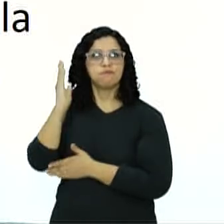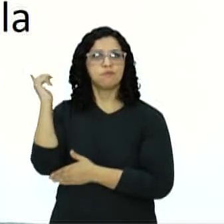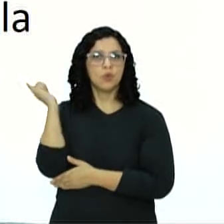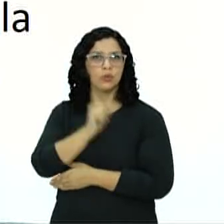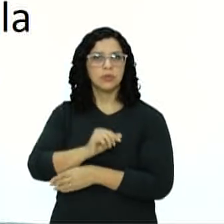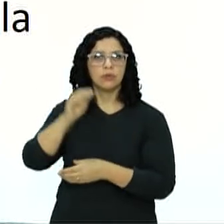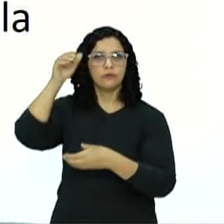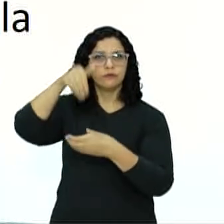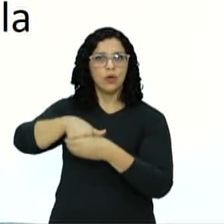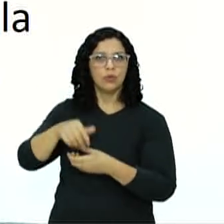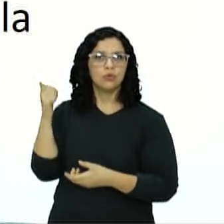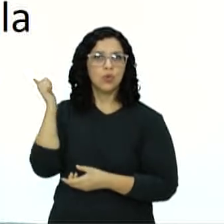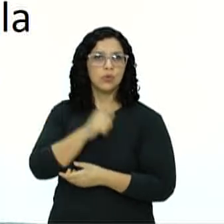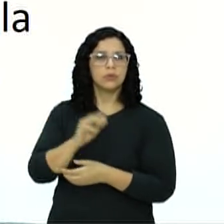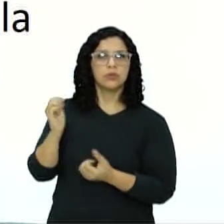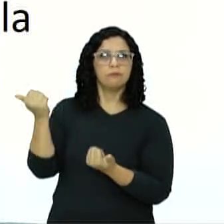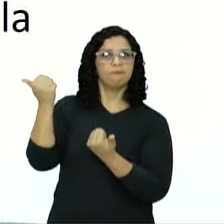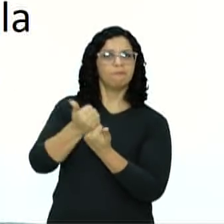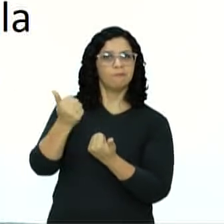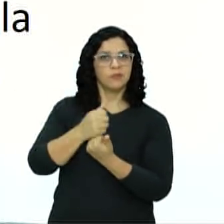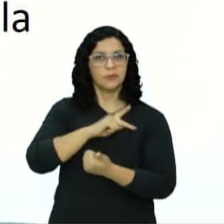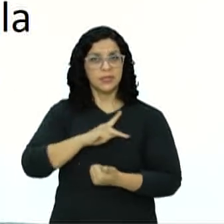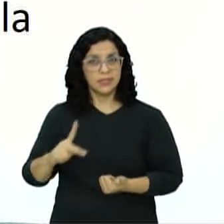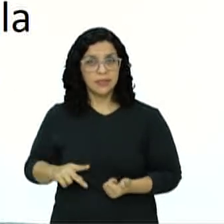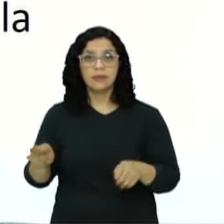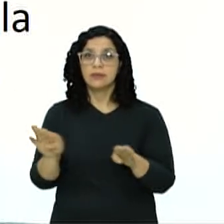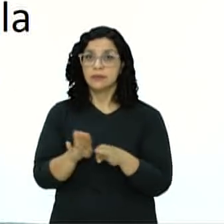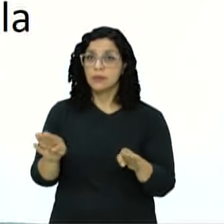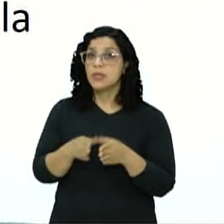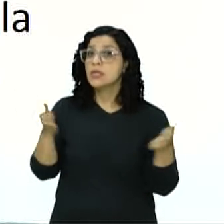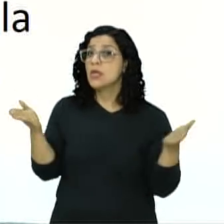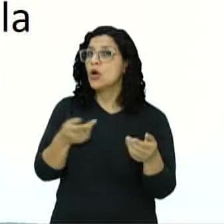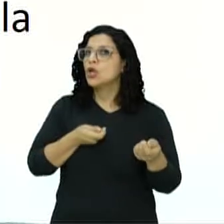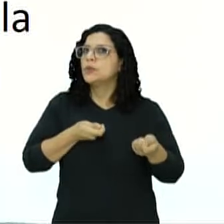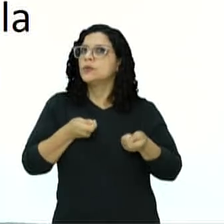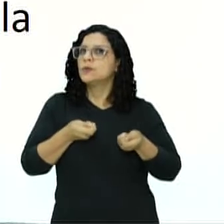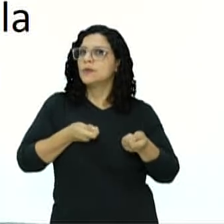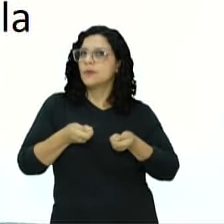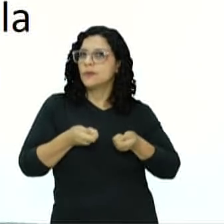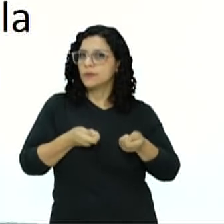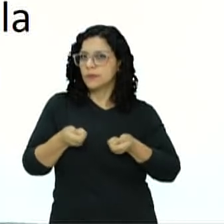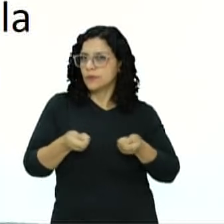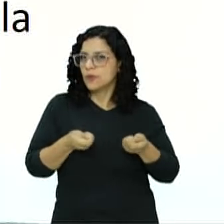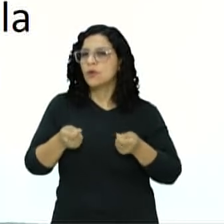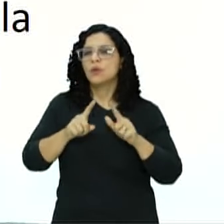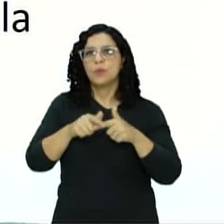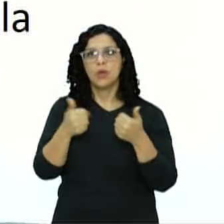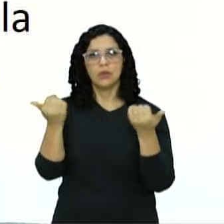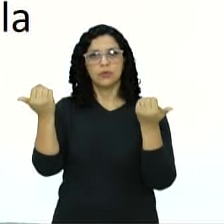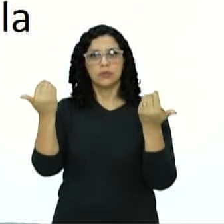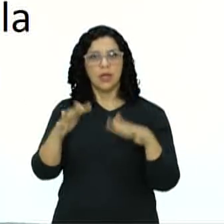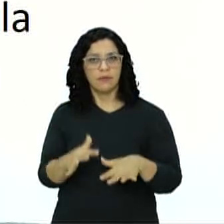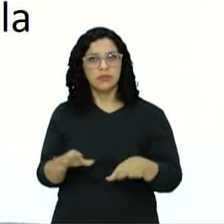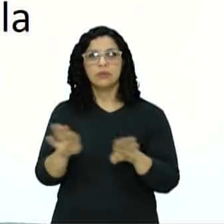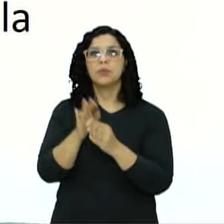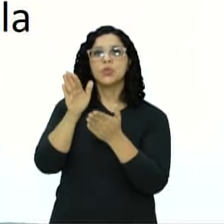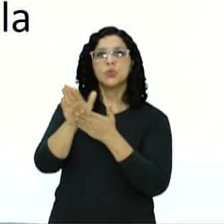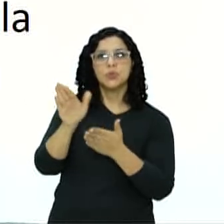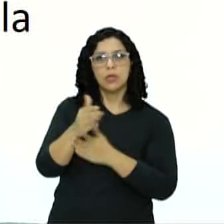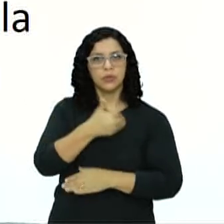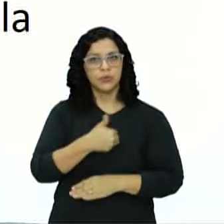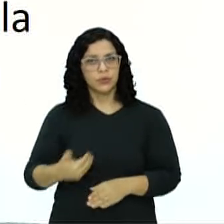Brasil, reeleito. De novo, muito favorecido nesse controle da inflação e no controle dos